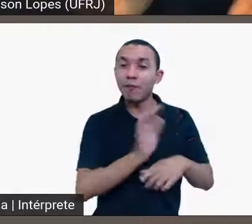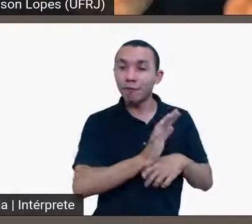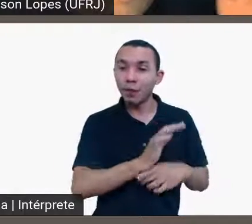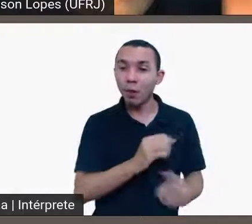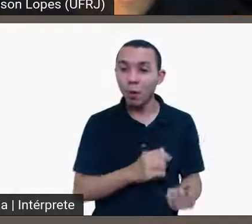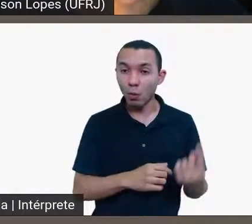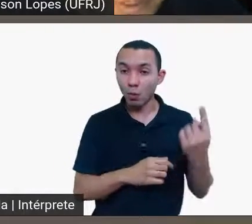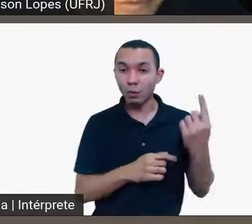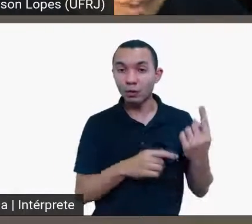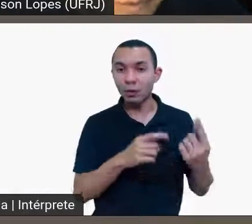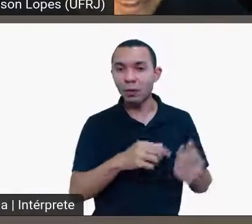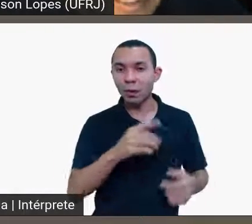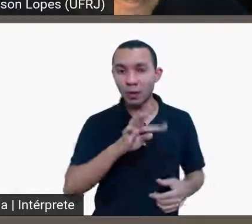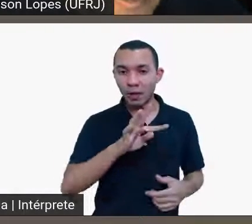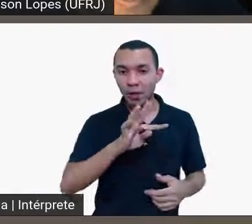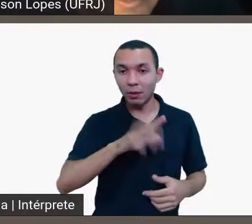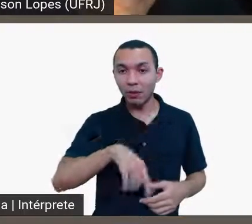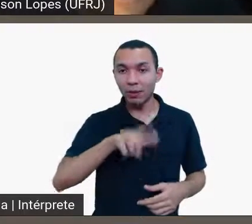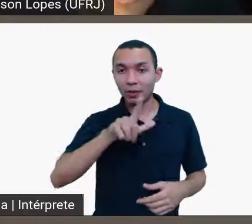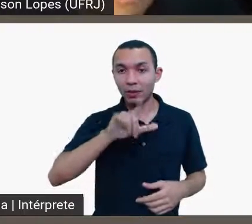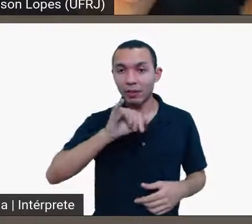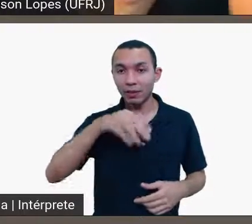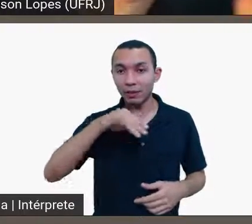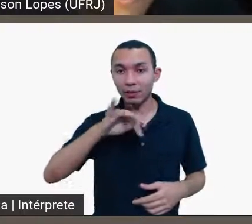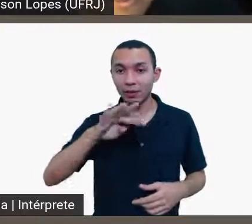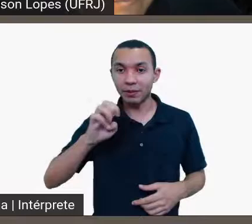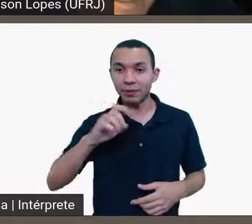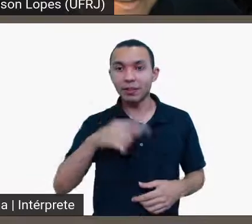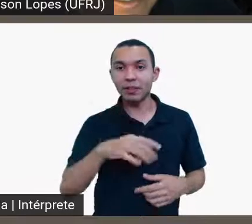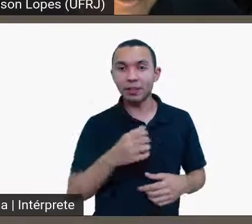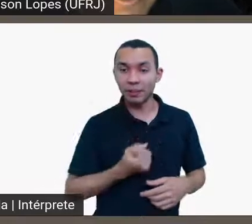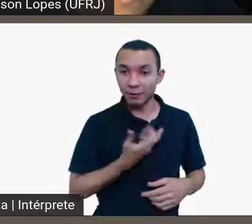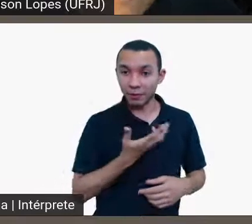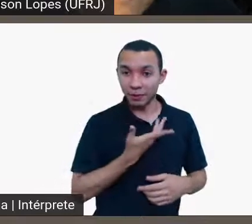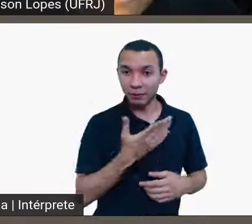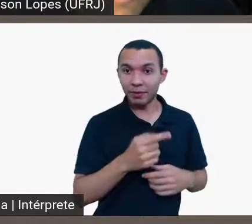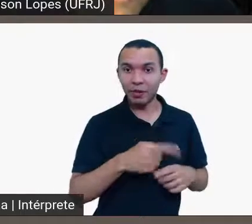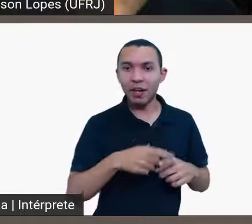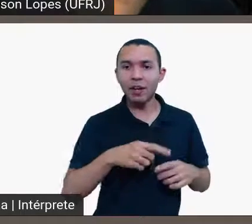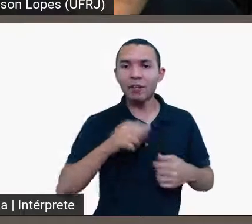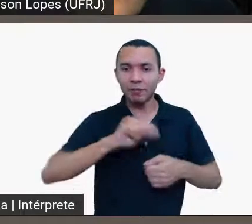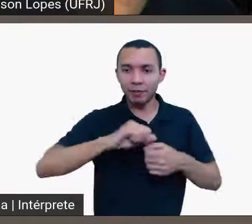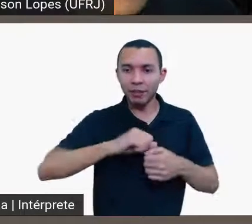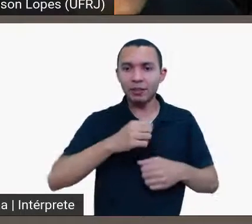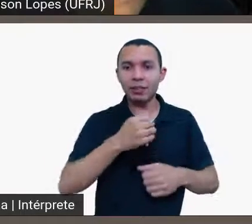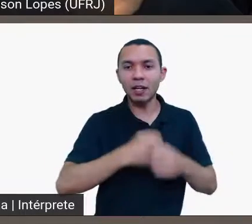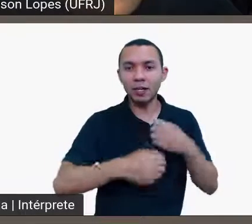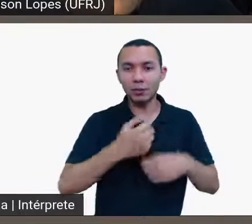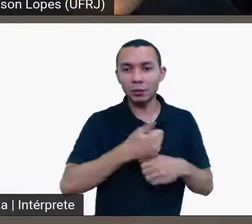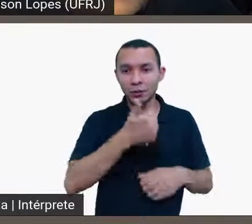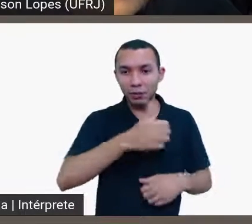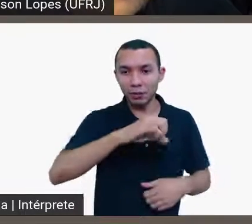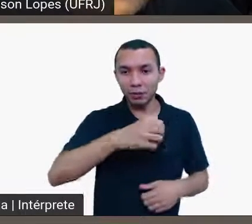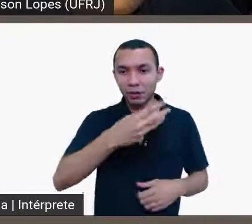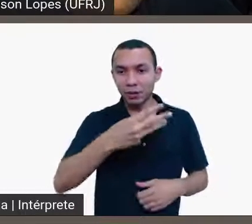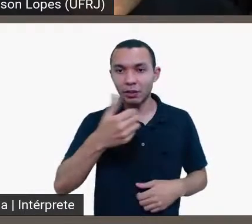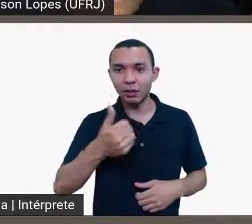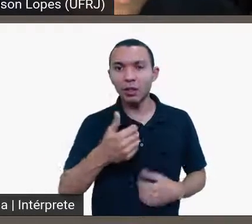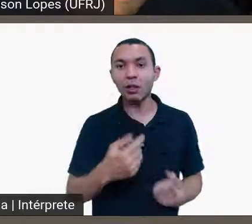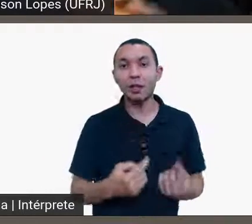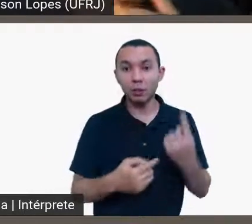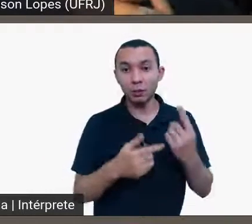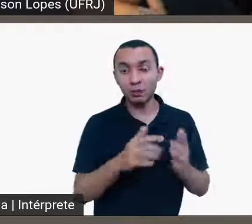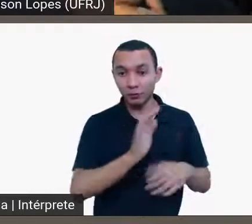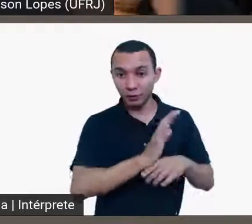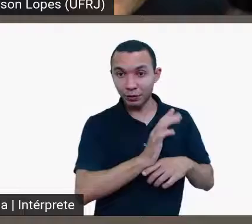dele, O Limite, o único livro de poemas, que é Mundell, são feitos em 31, e depois o único livro, que é O Inútil de Cada Um,